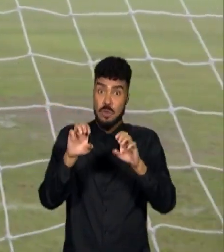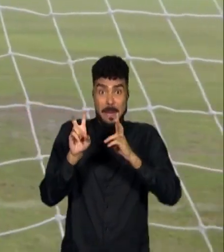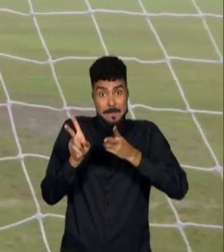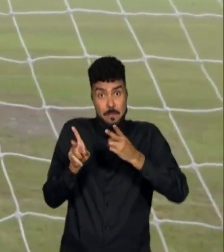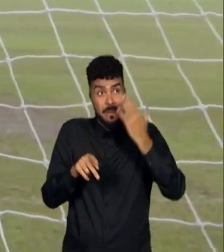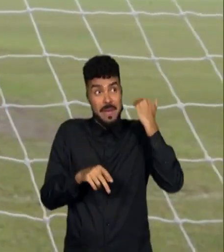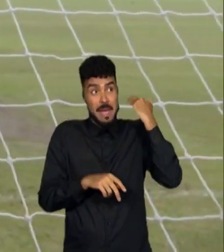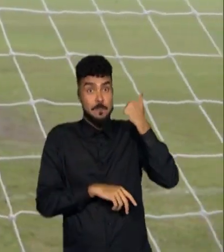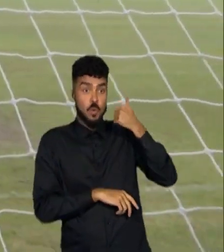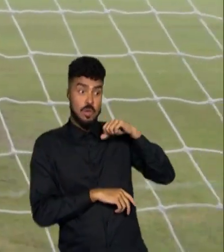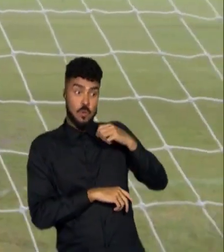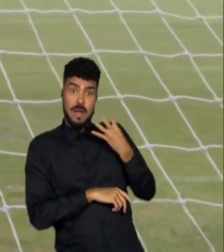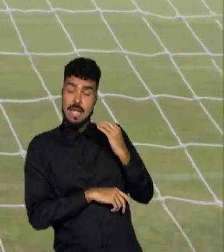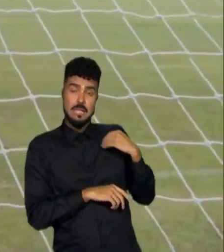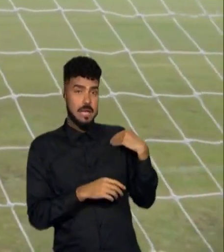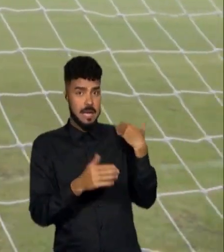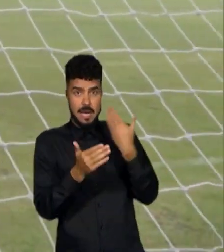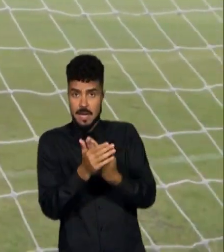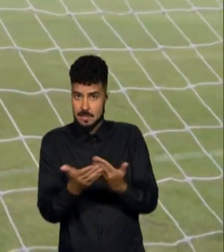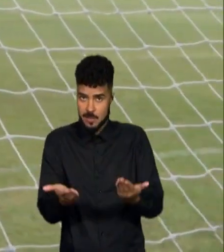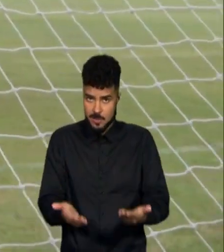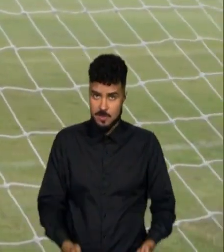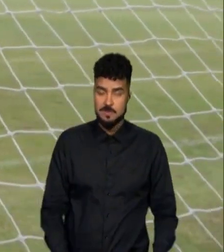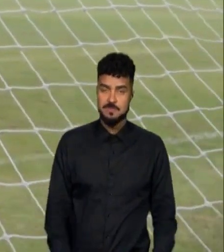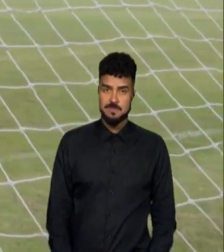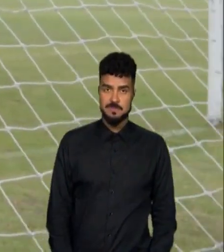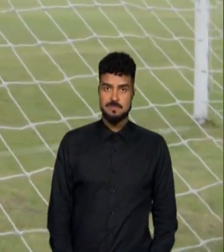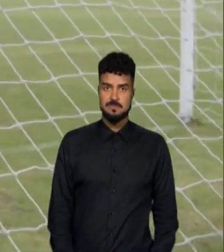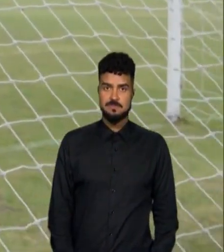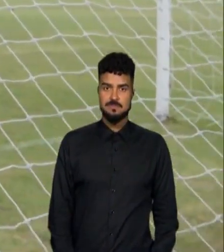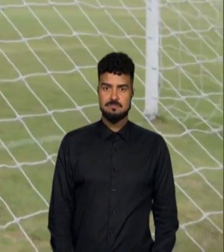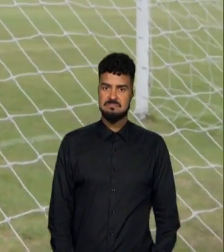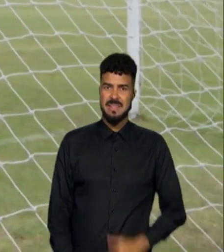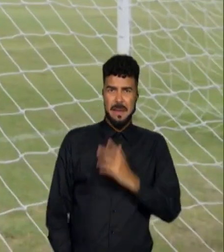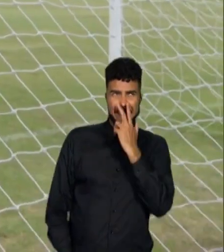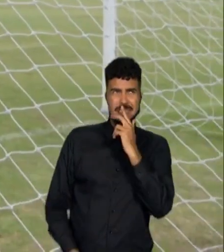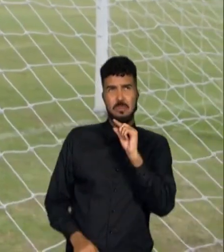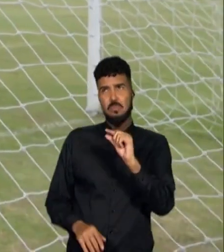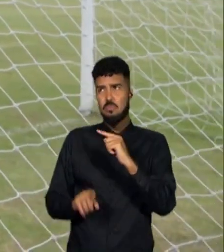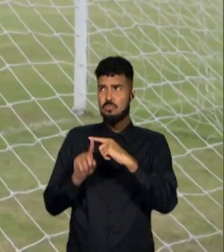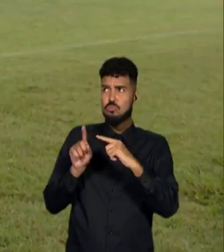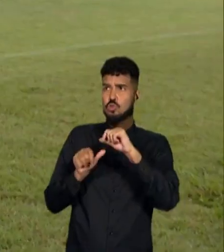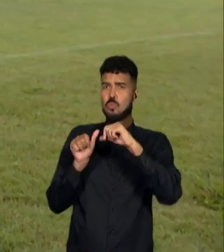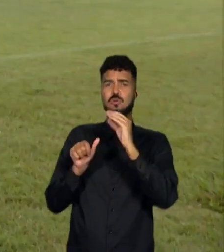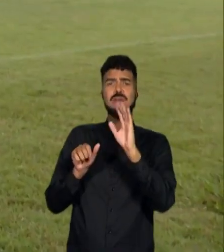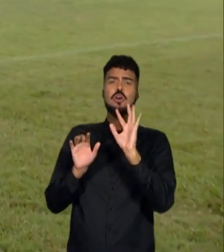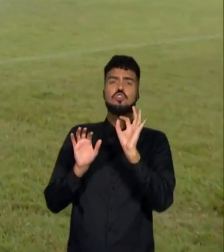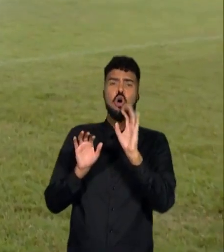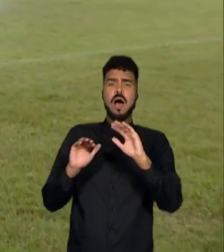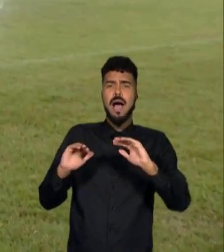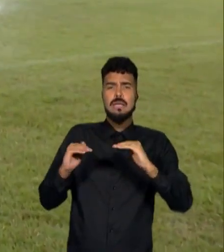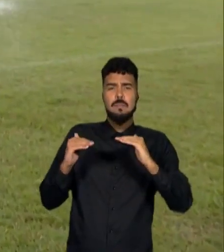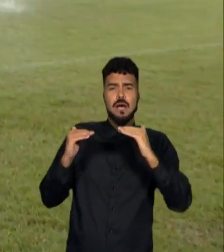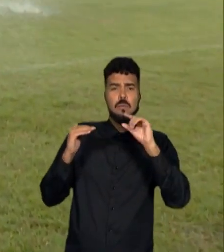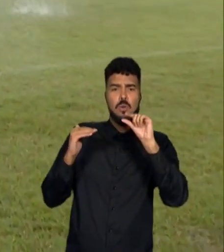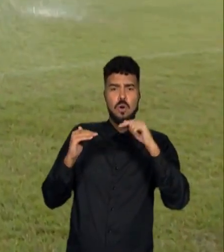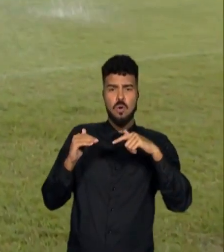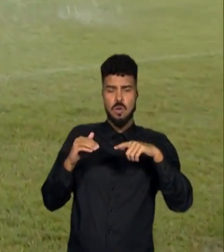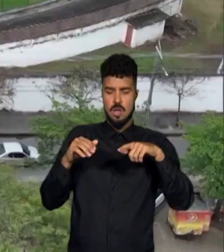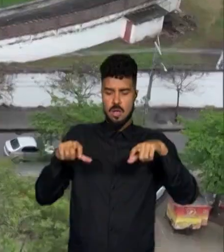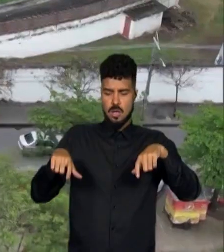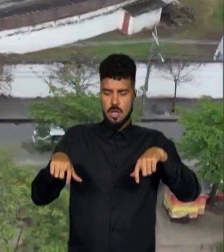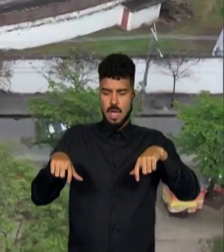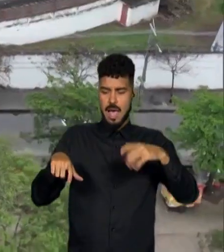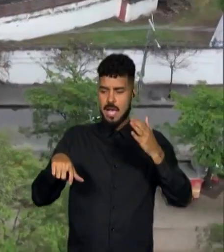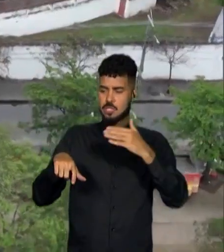40 é a mesma estrutura que está lá hoje. Praticamente, sem muitas mudanças. Fizeram uma arquibancada atrás de um dos gols, que não